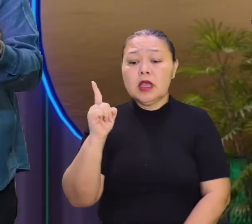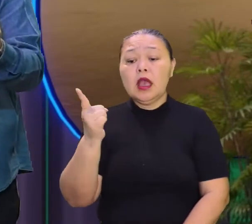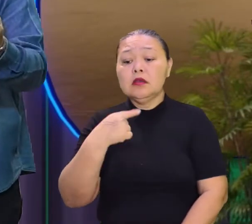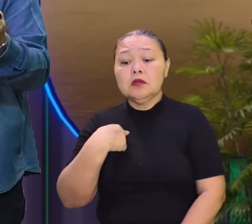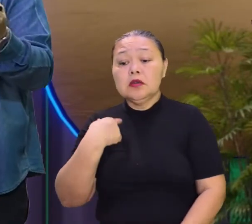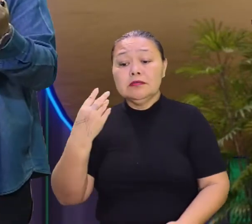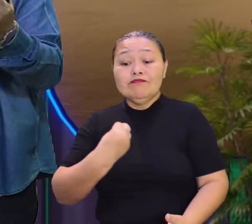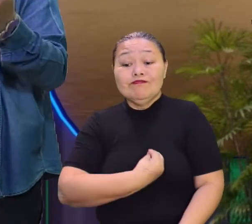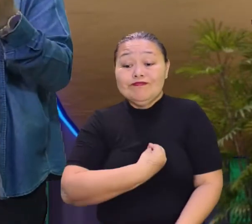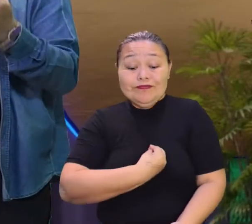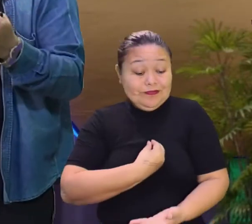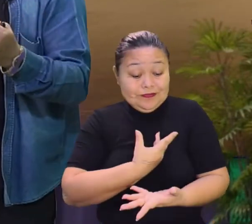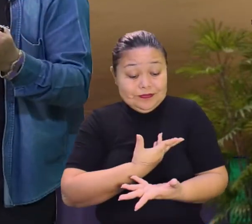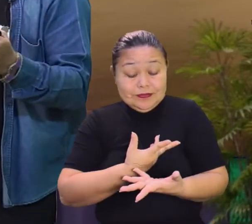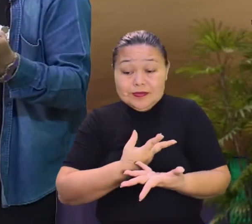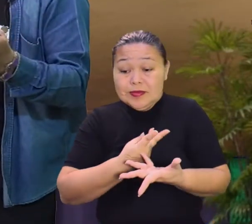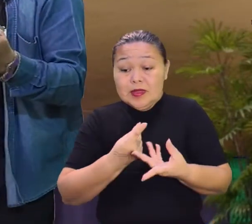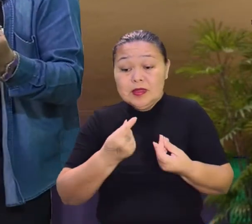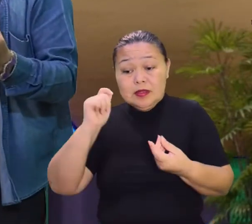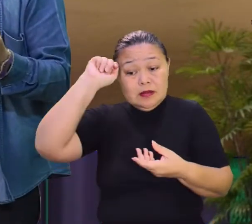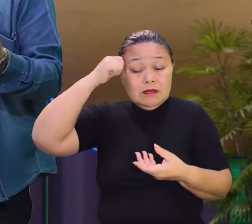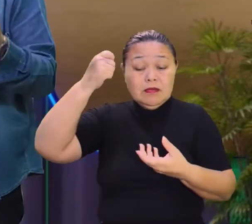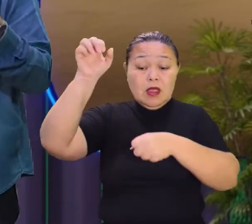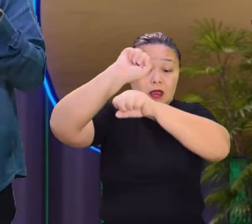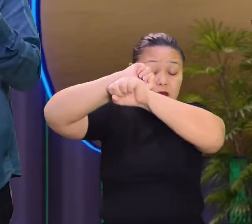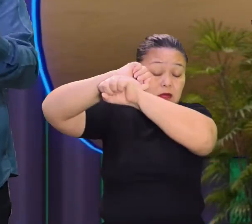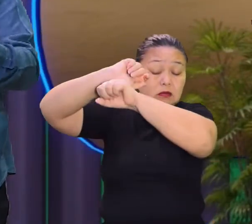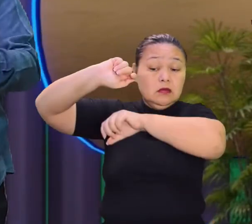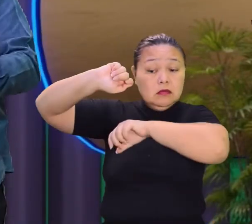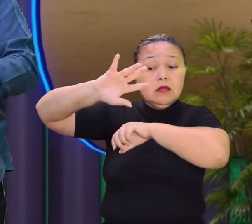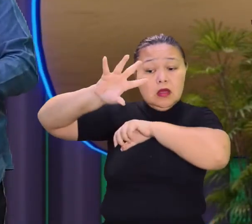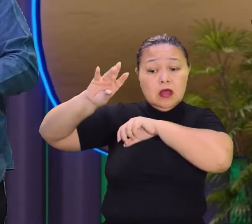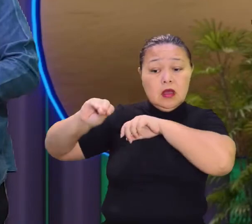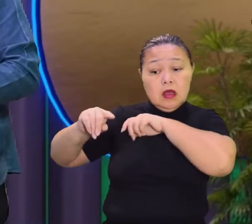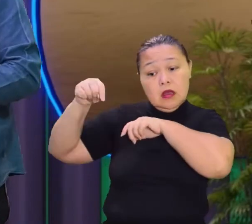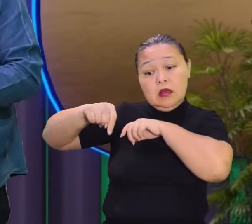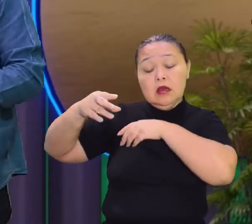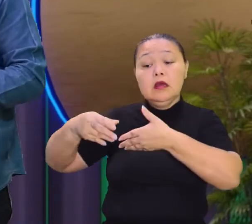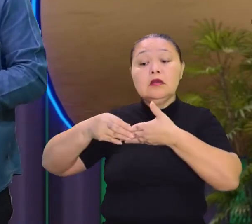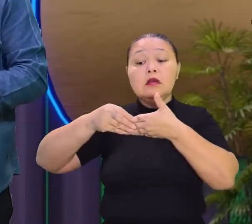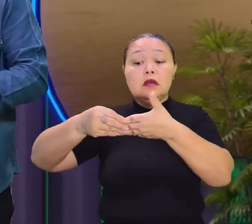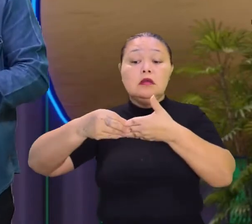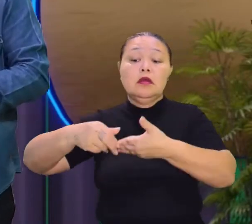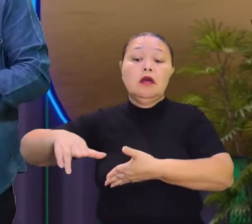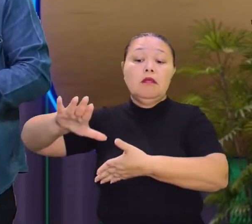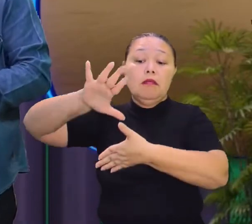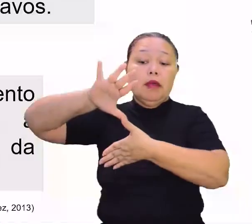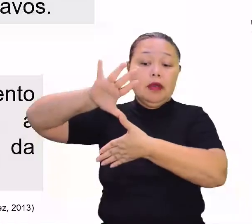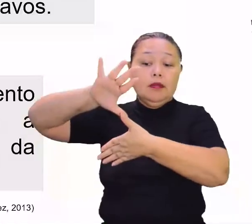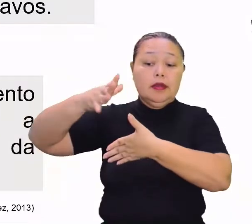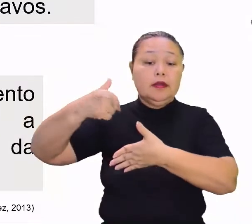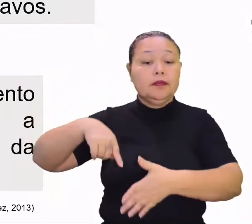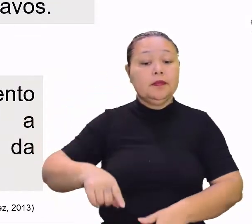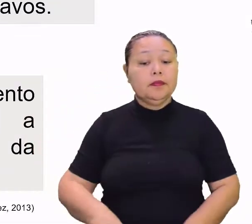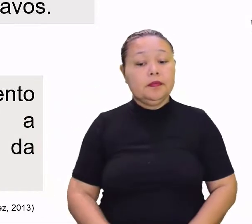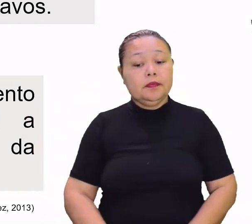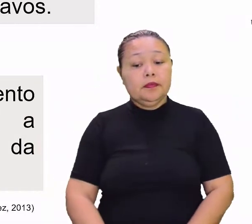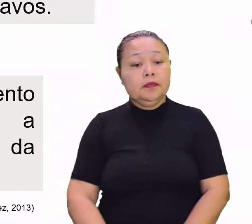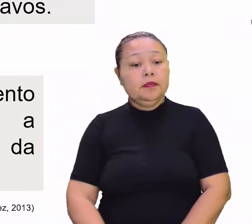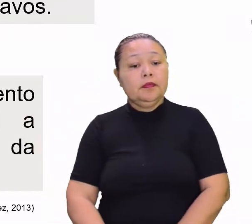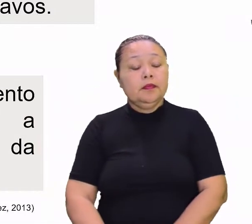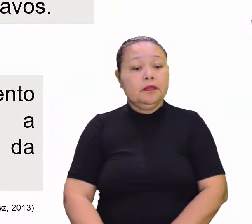precárias, que esses africanos escravizados eram trazidos para a América. Exato. Vamos lá. Vamos lá.